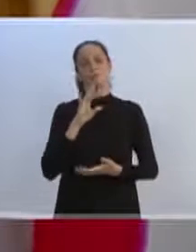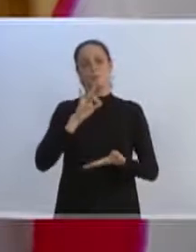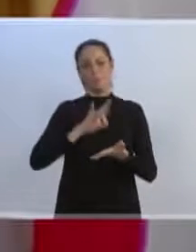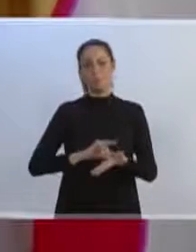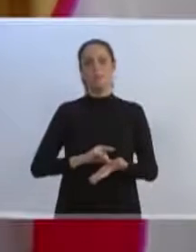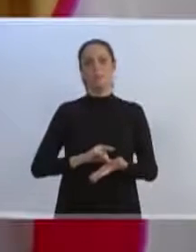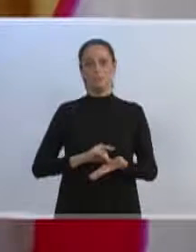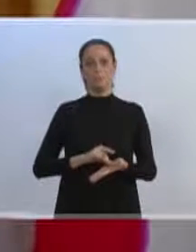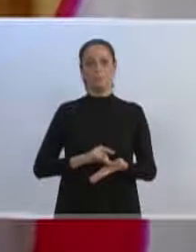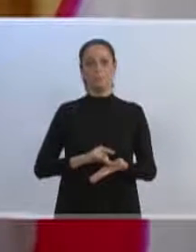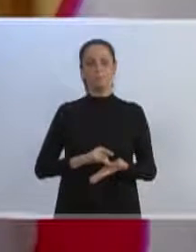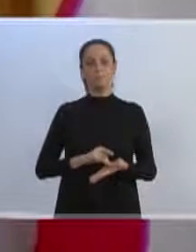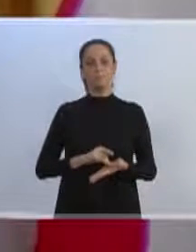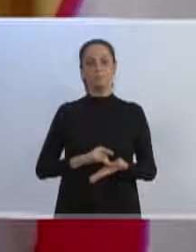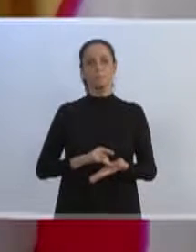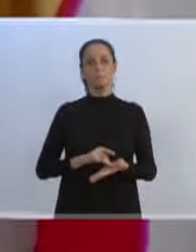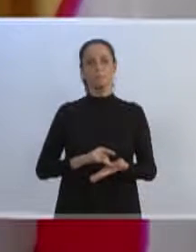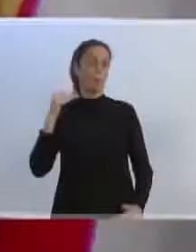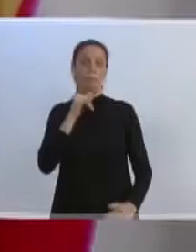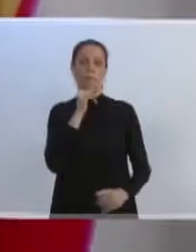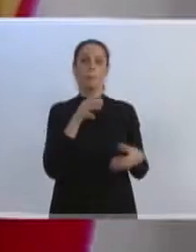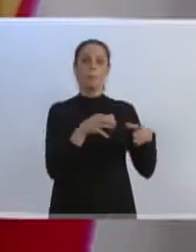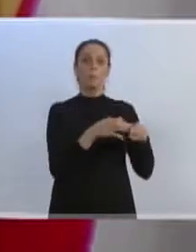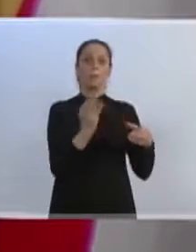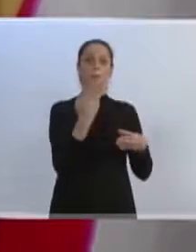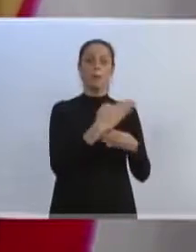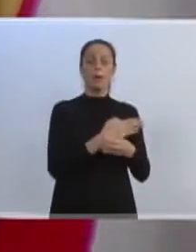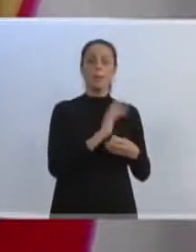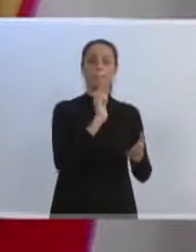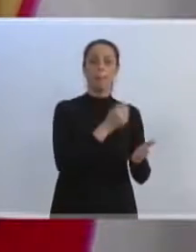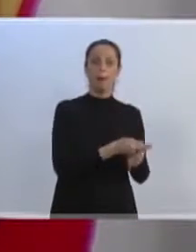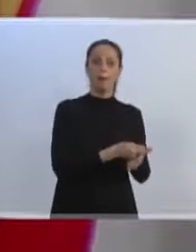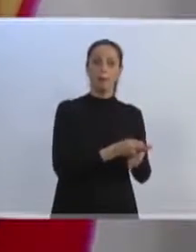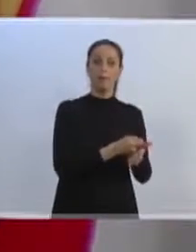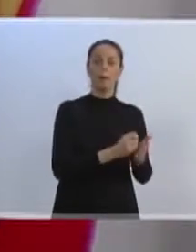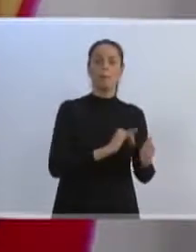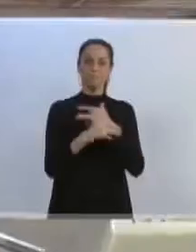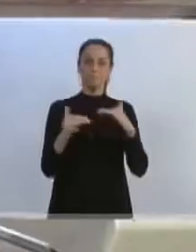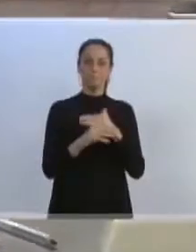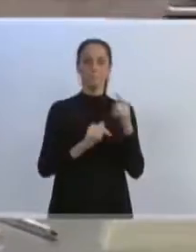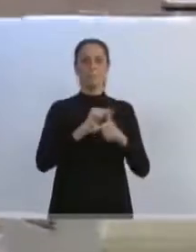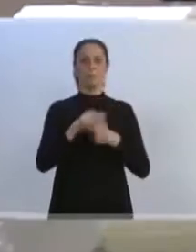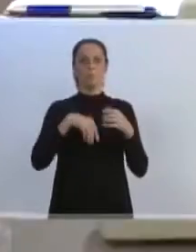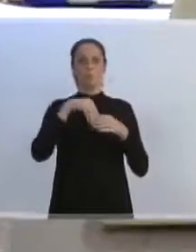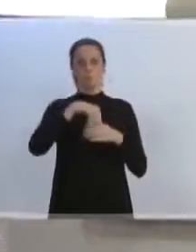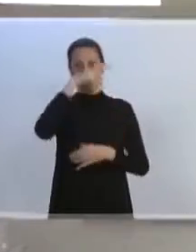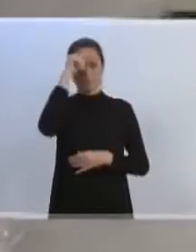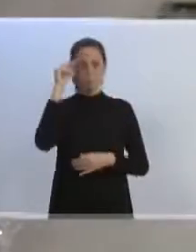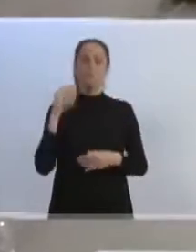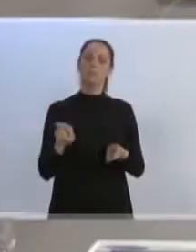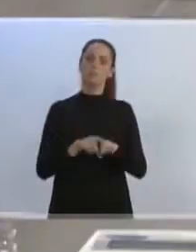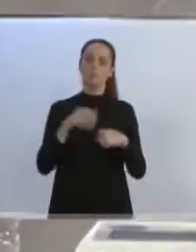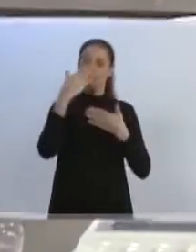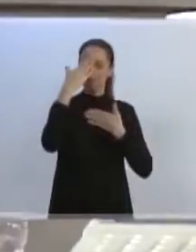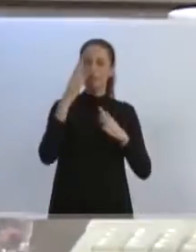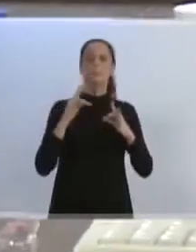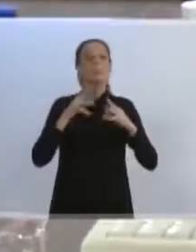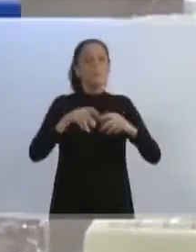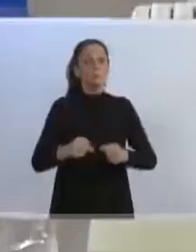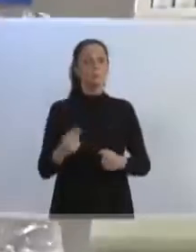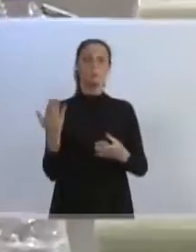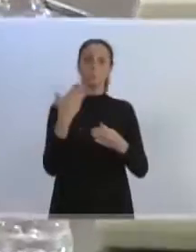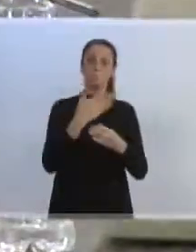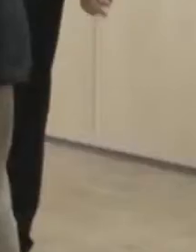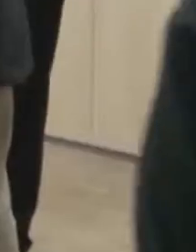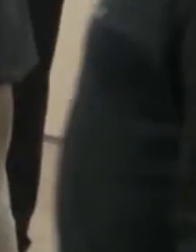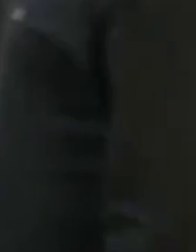ele motorista, ciclista ou pedestre. E assim decorreu a audiência com troca de ideias.